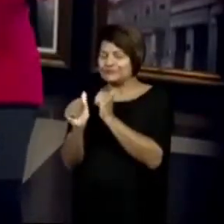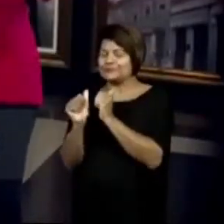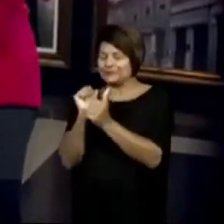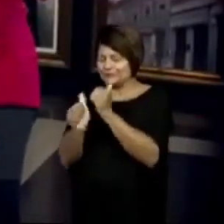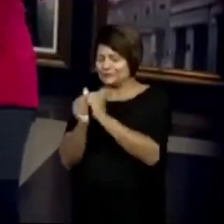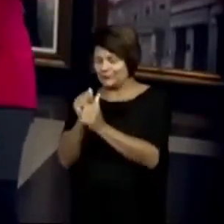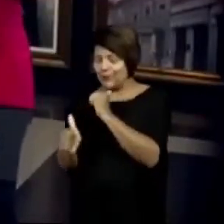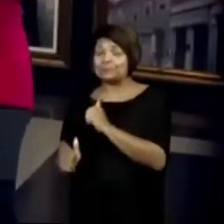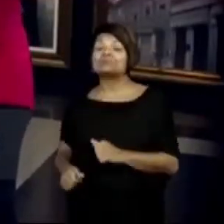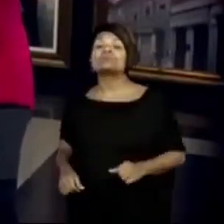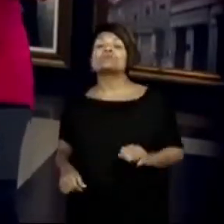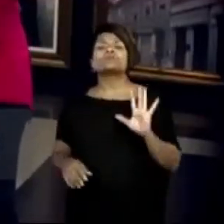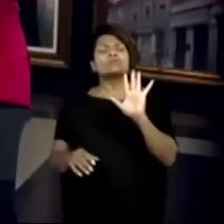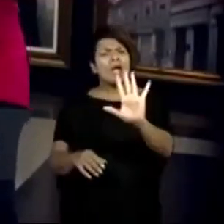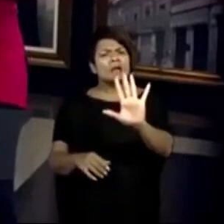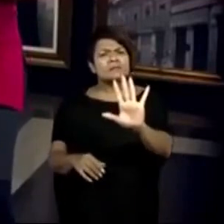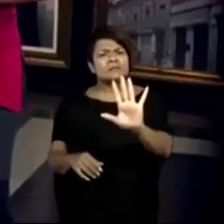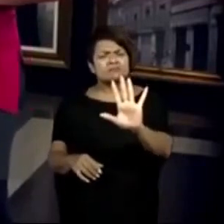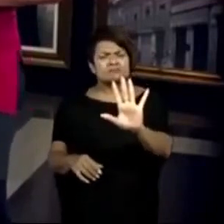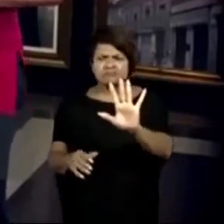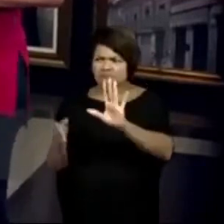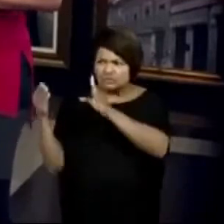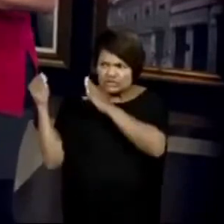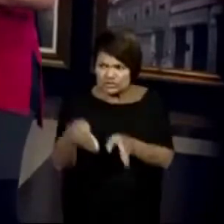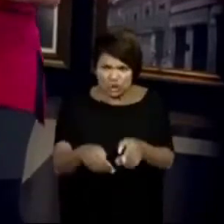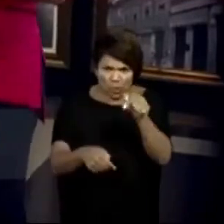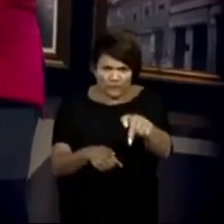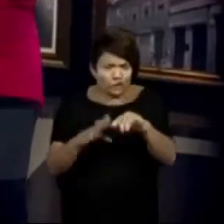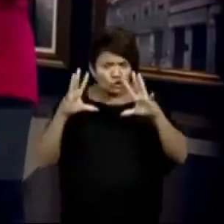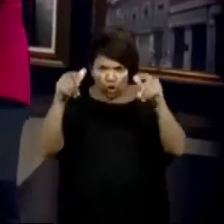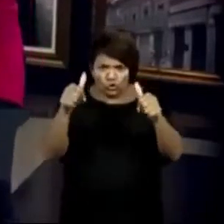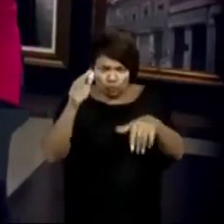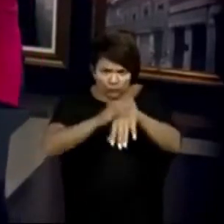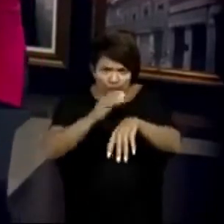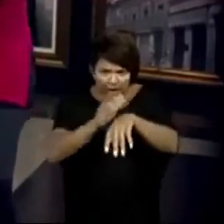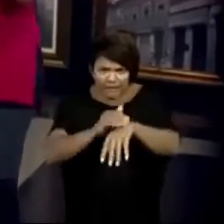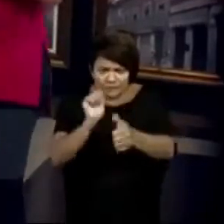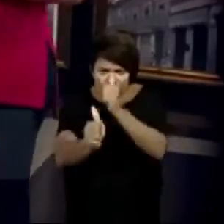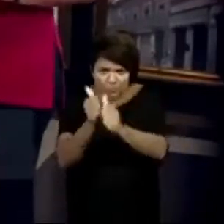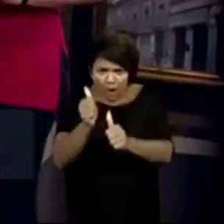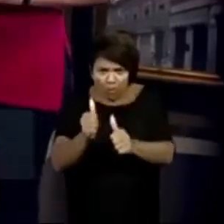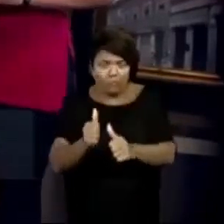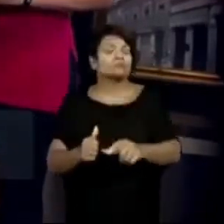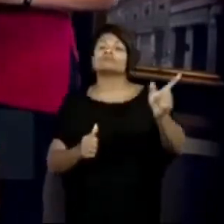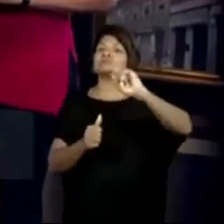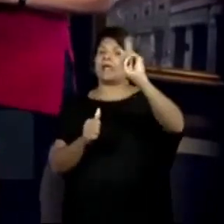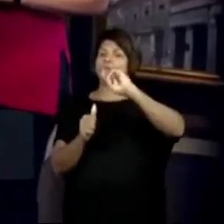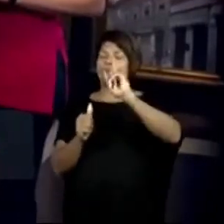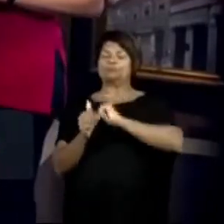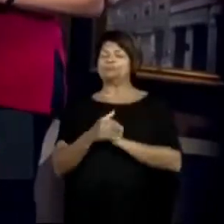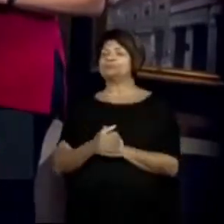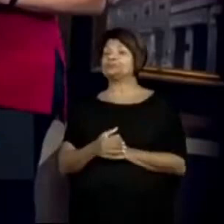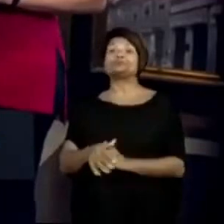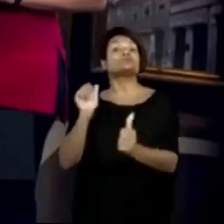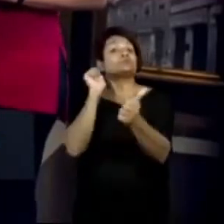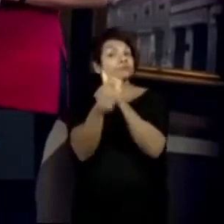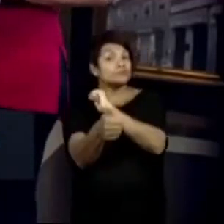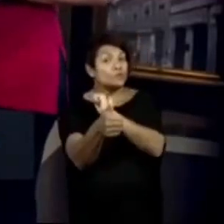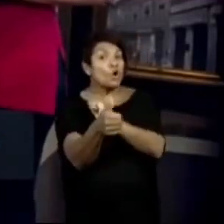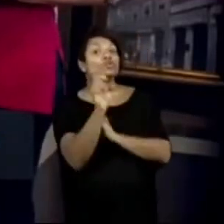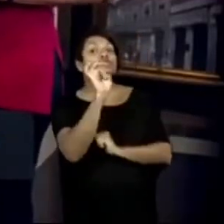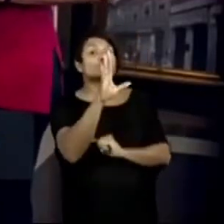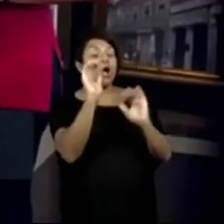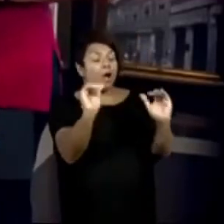esporte chegou aqui, todo mundo praticava, Fran? Não, professora Mara, esse esporte ele era um esporte praticado